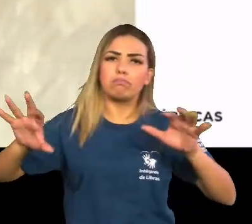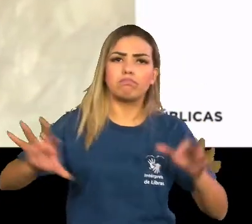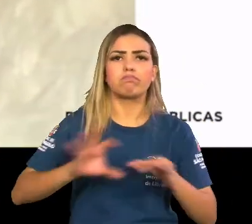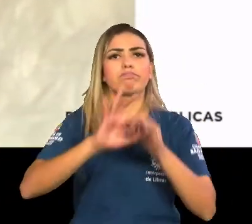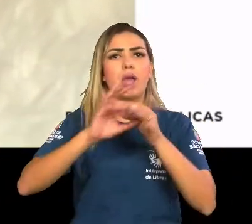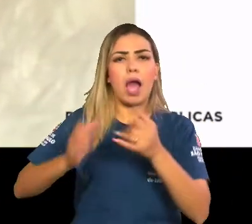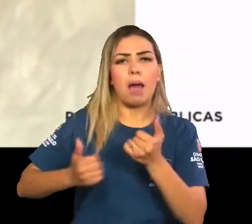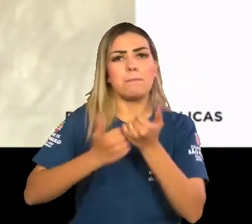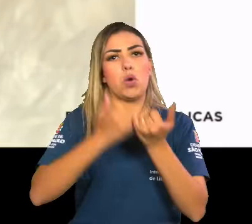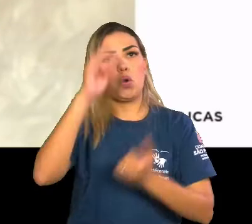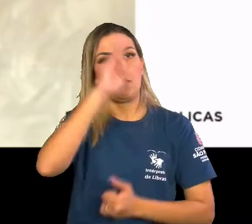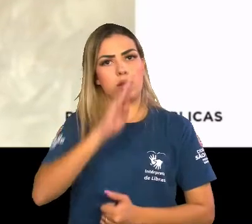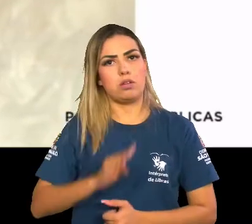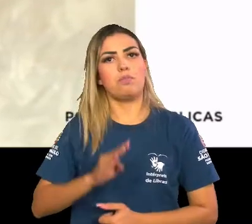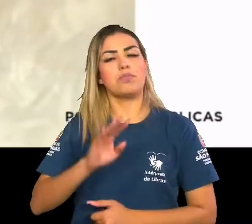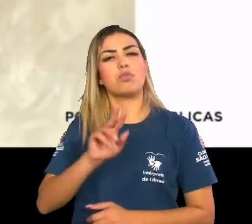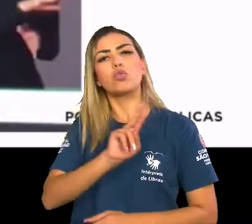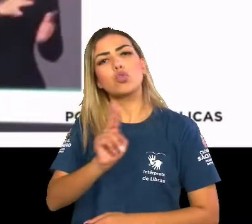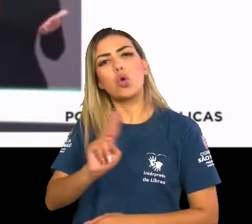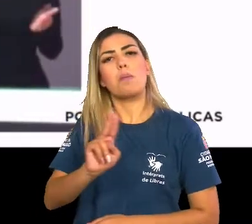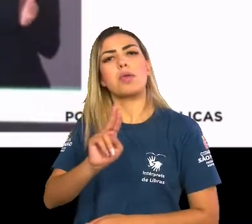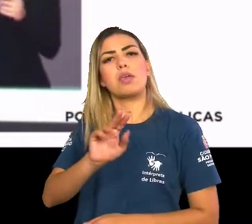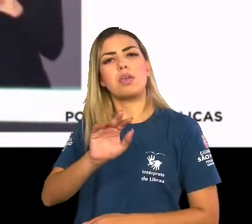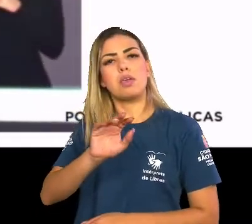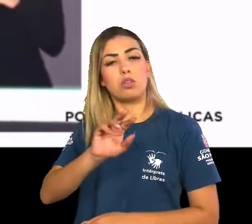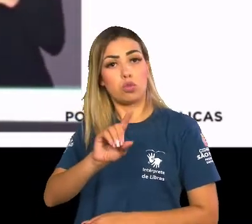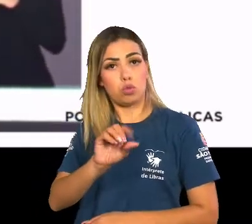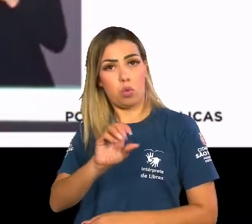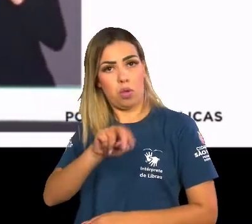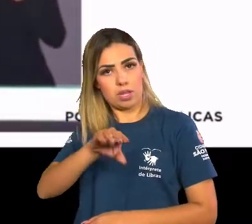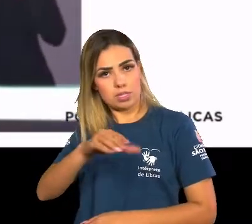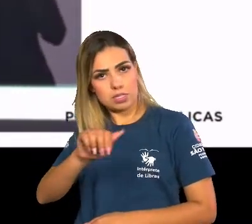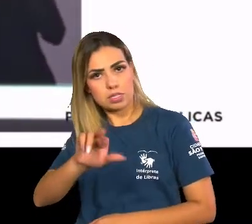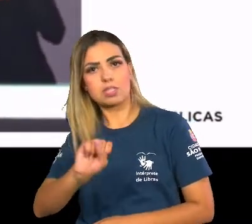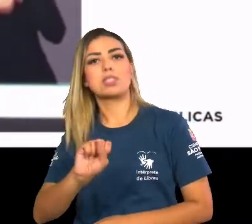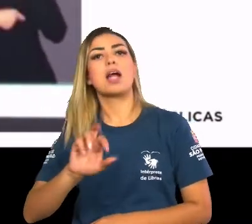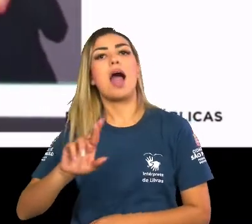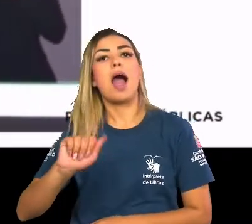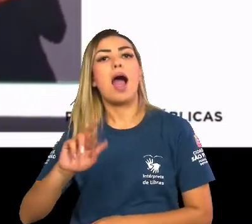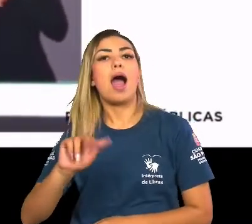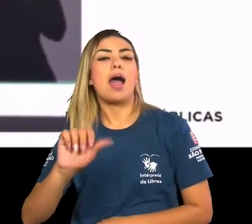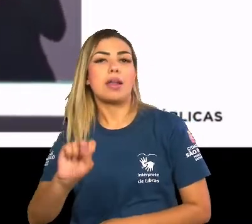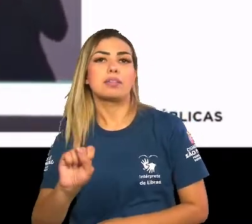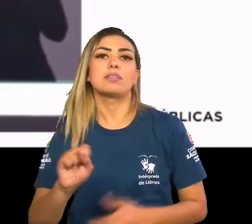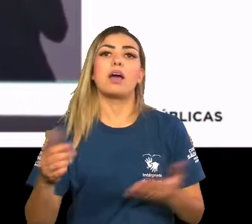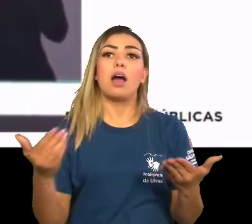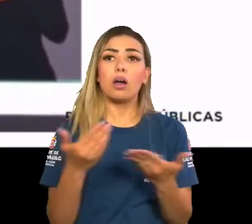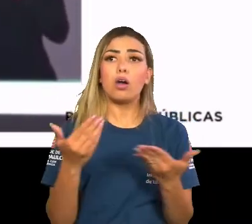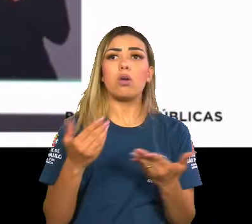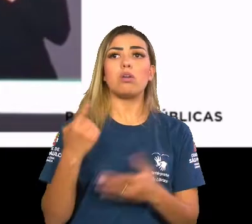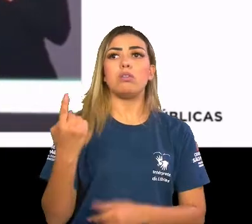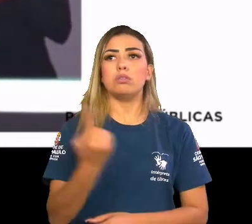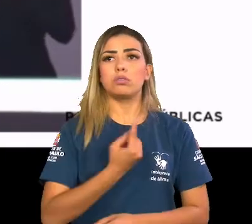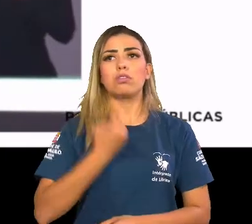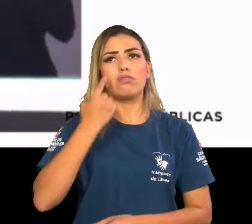Doenças Raras, a FEBRARARAS. Esse projeto ele propõe alterar o